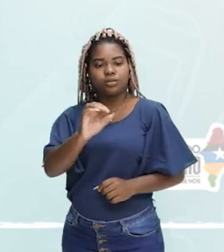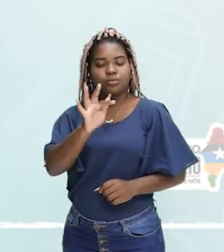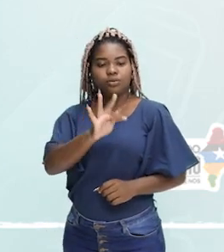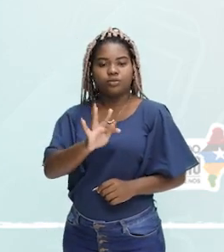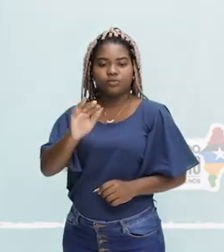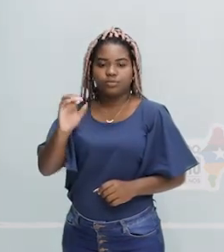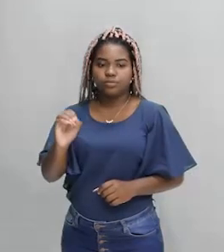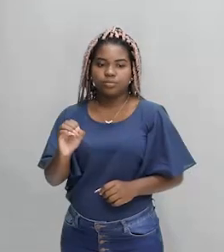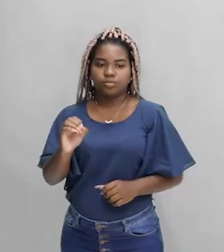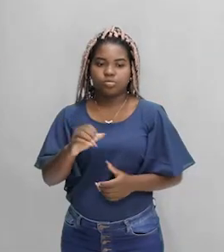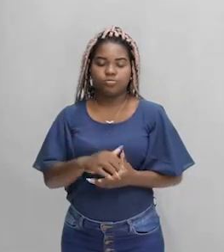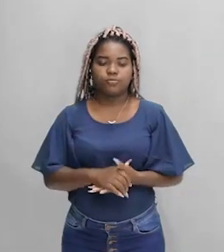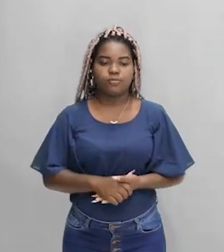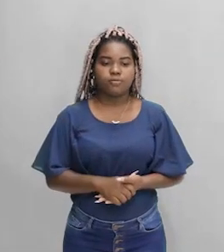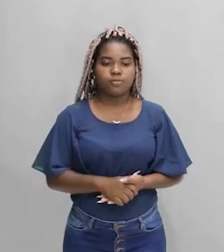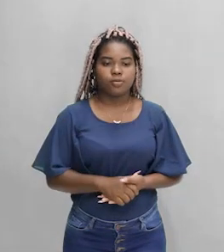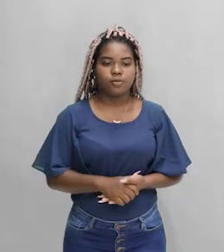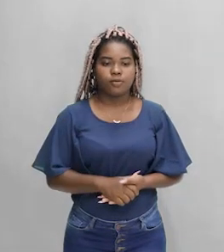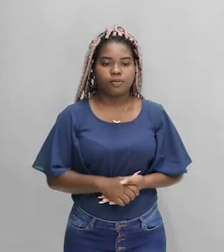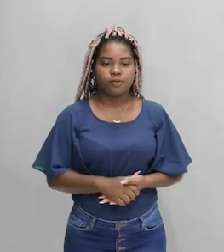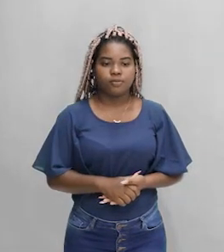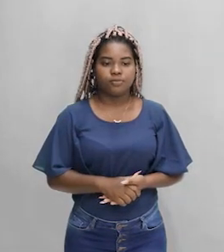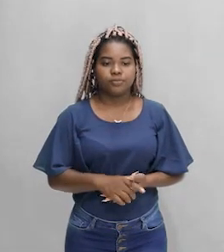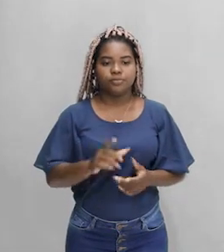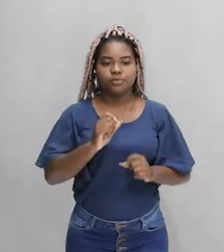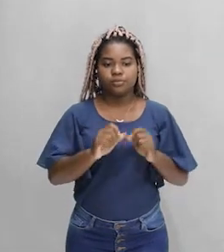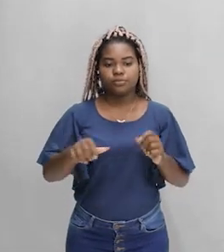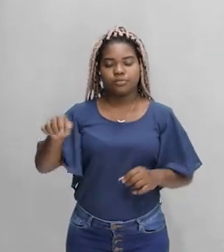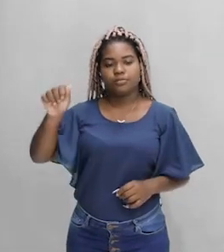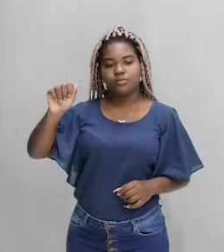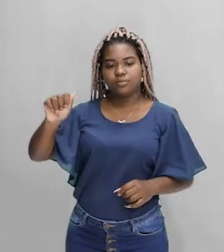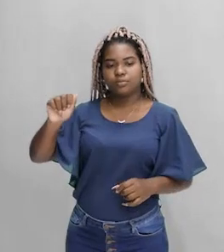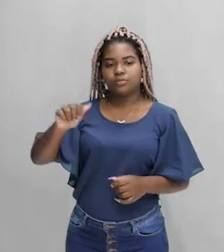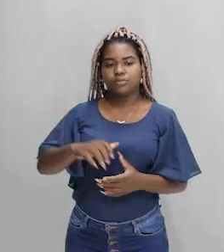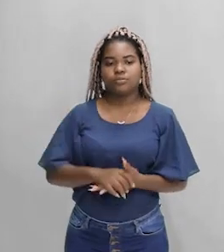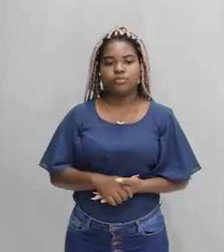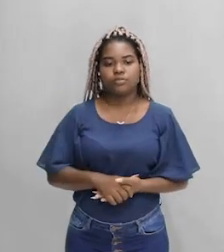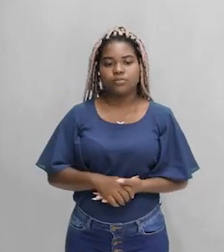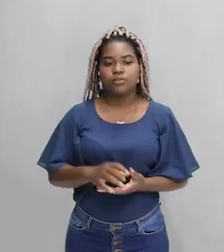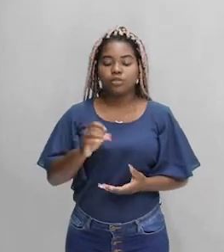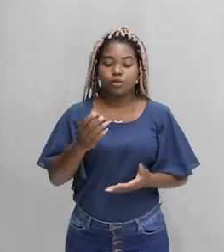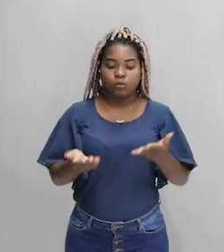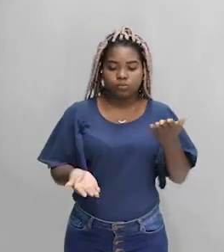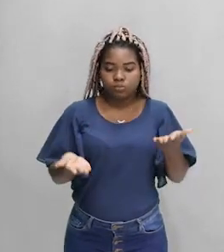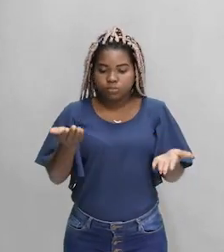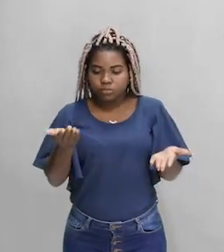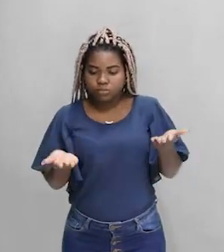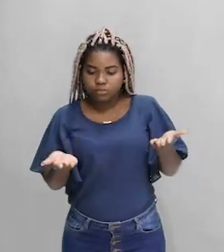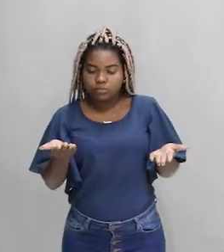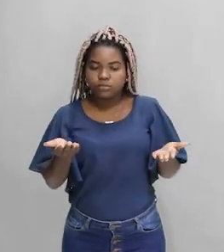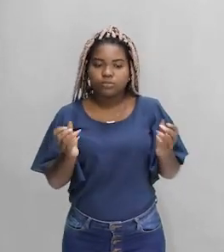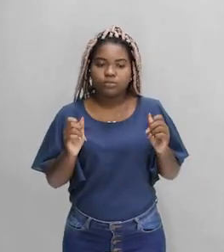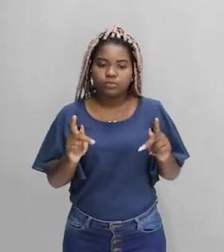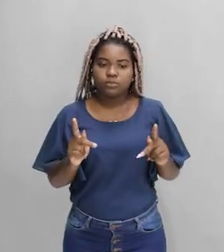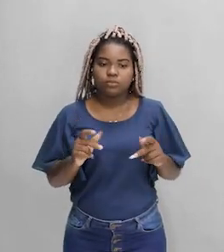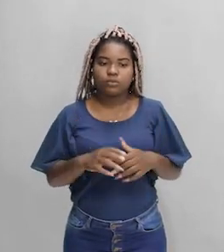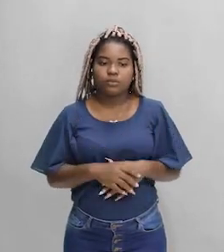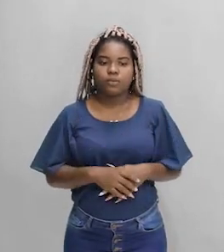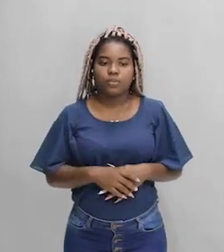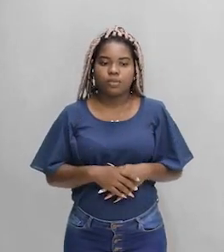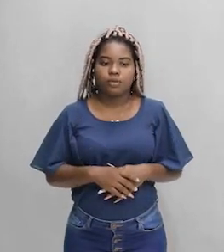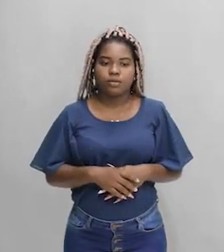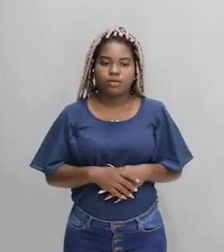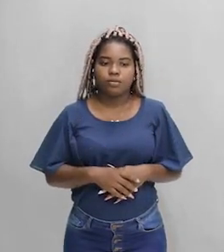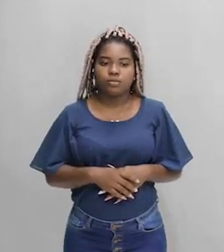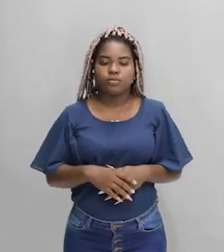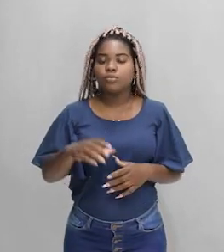zero. Para calcular o f do zero, o que a gente vai fazer? Gente, é só comparar, aqui não tem mistério nenhum. O zero está